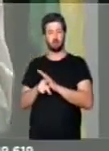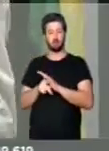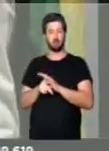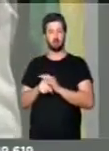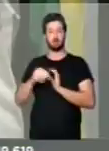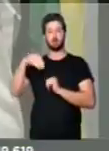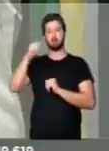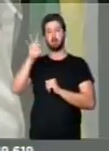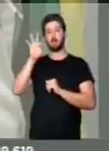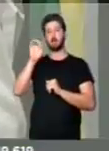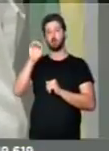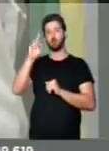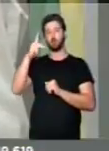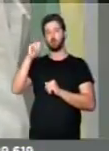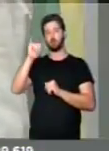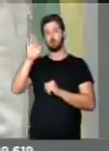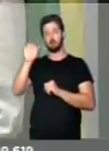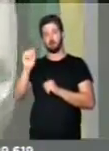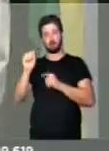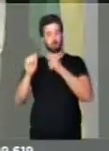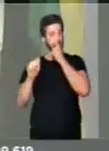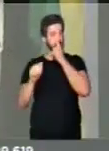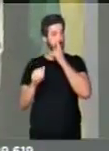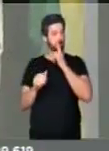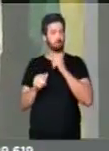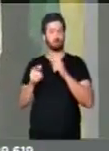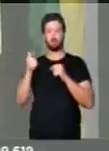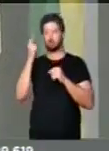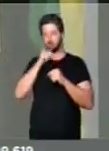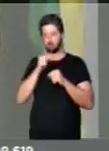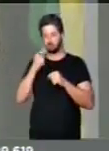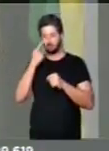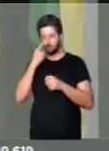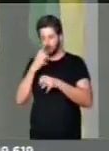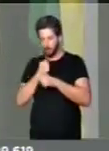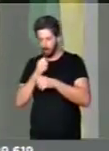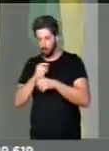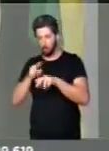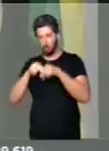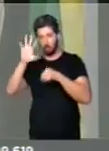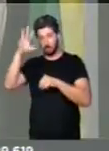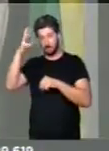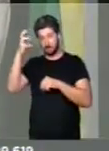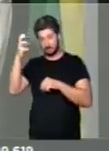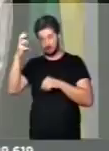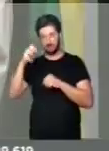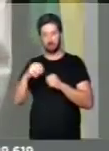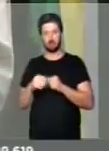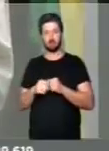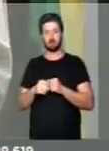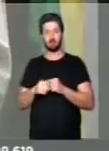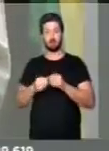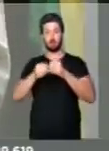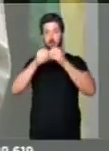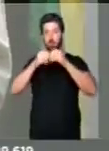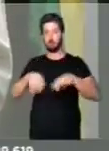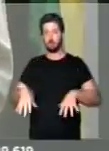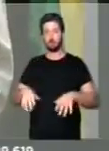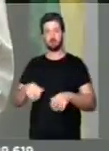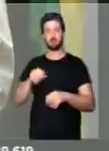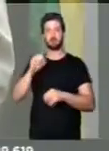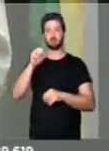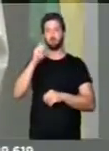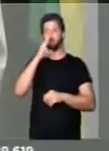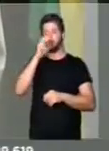Matopiba. Nós tivemos uma frustração de safra por conta da seca, que gerou um prejuízo